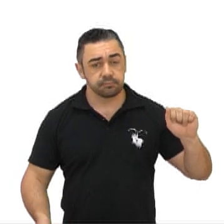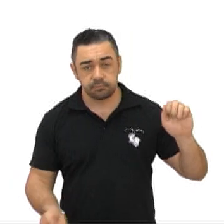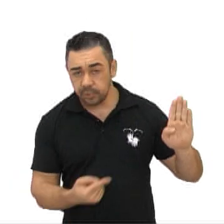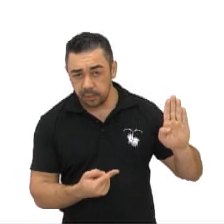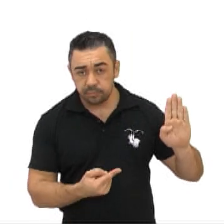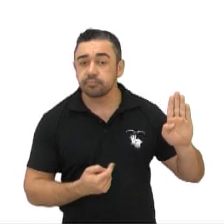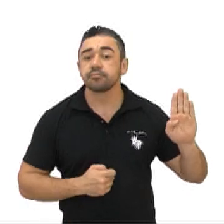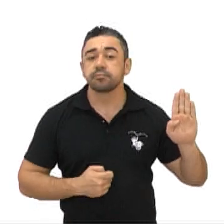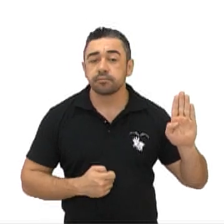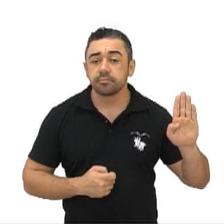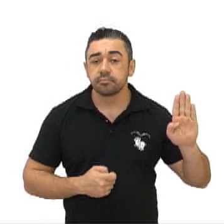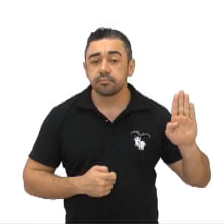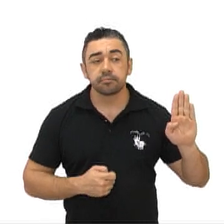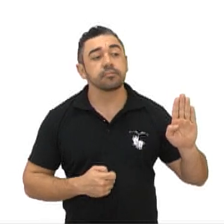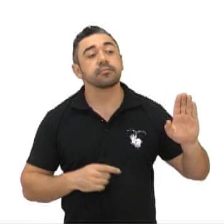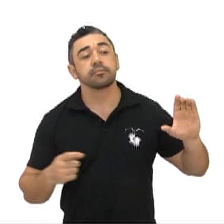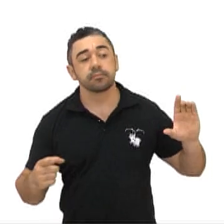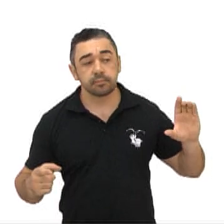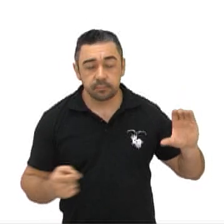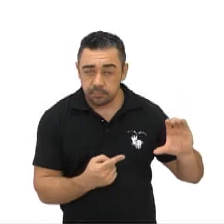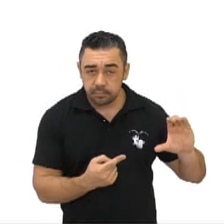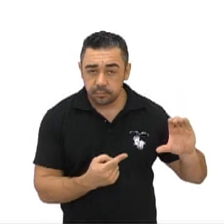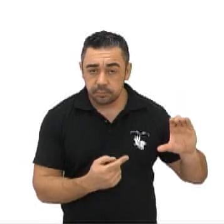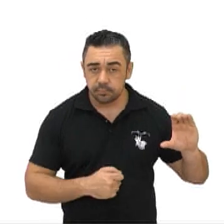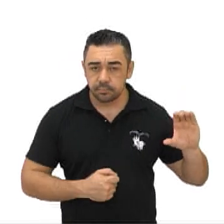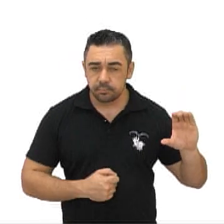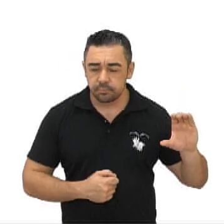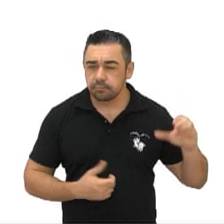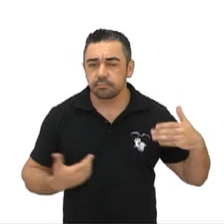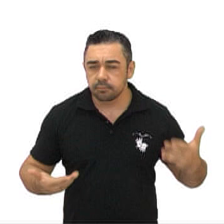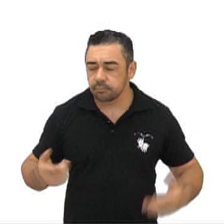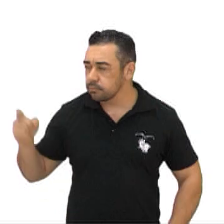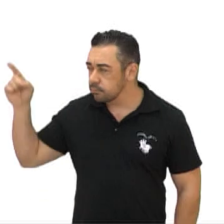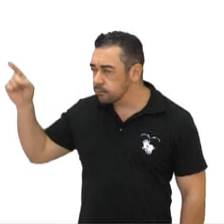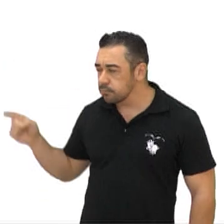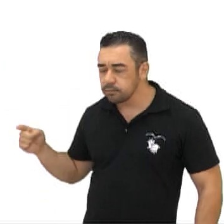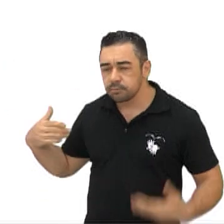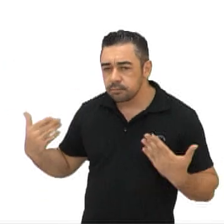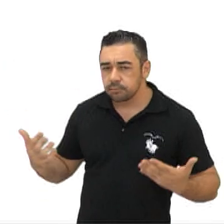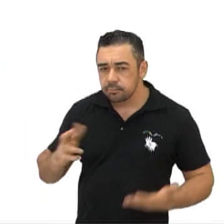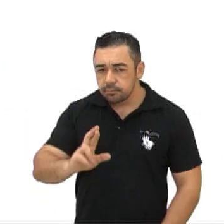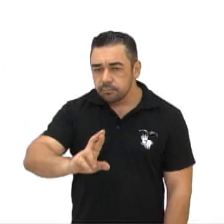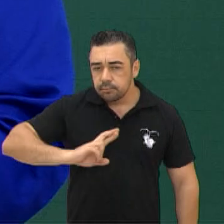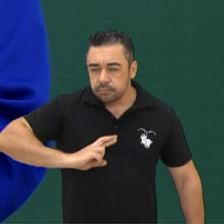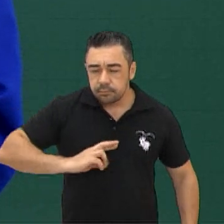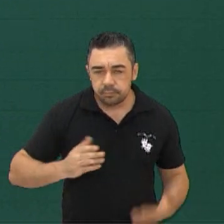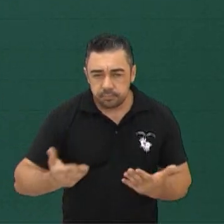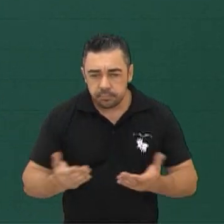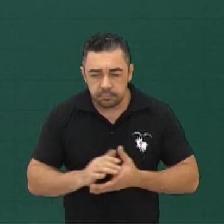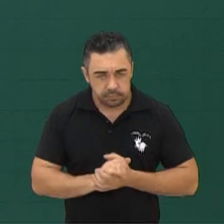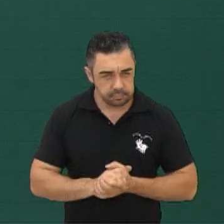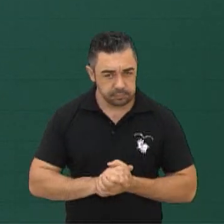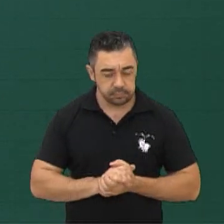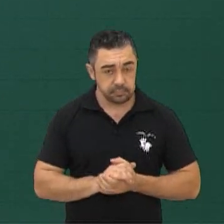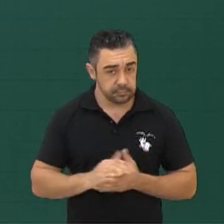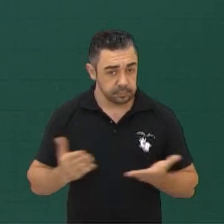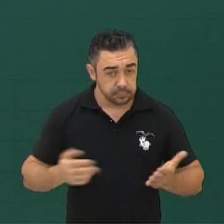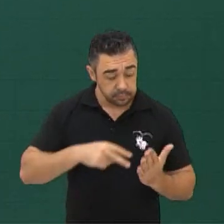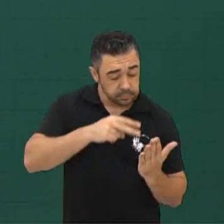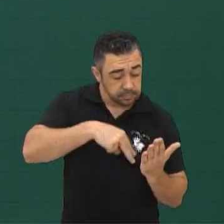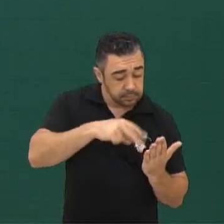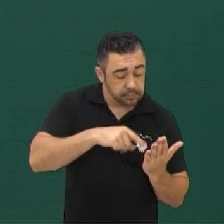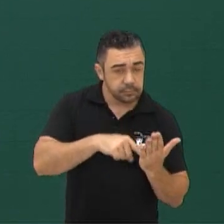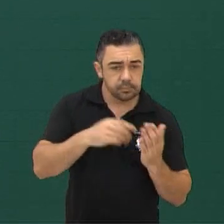Alternativa B, dadaísmo. Ou alternativa C, surrealismo. Vão respondendo, enquanto agora a gente vai dar uma lida